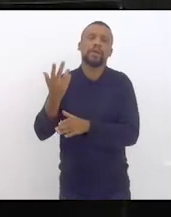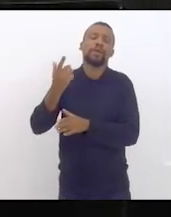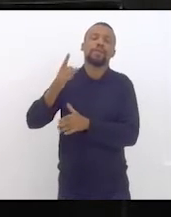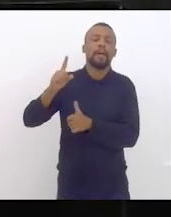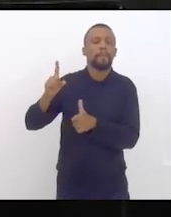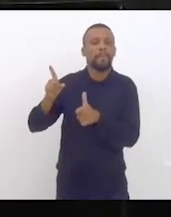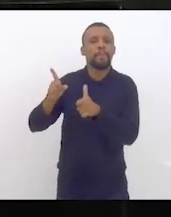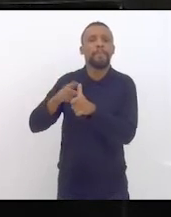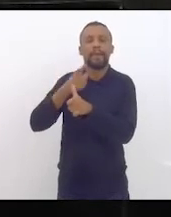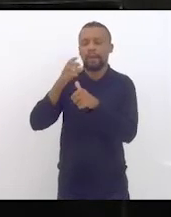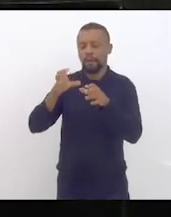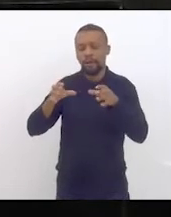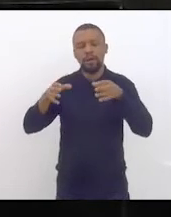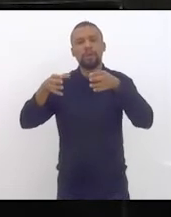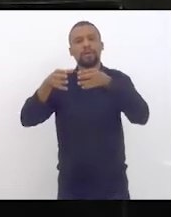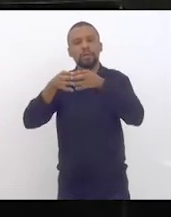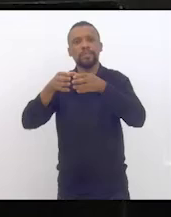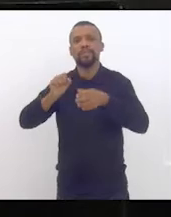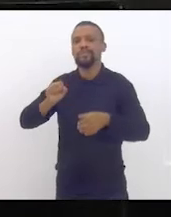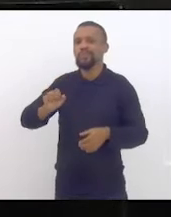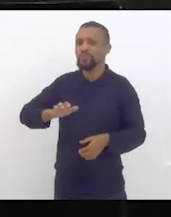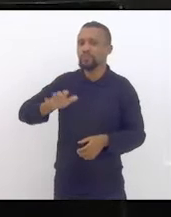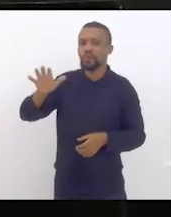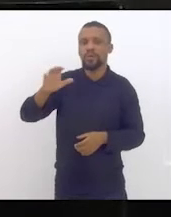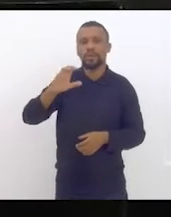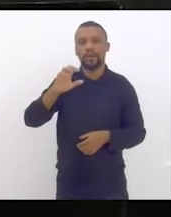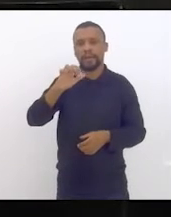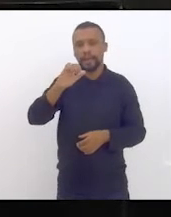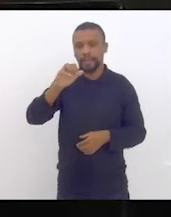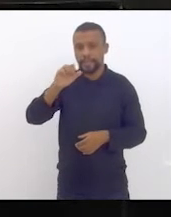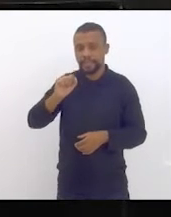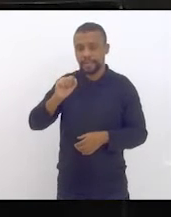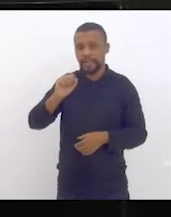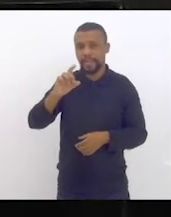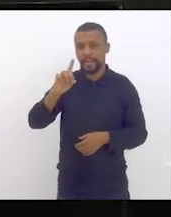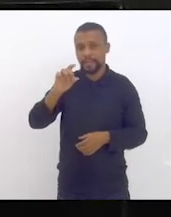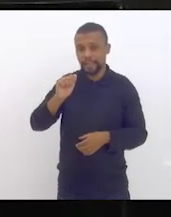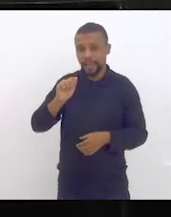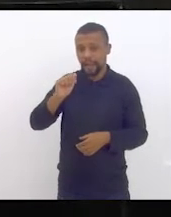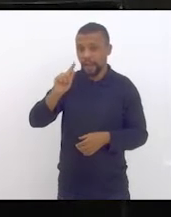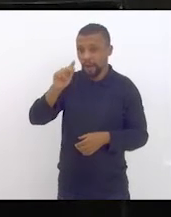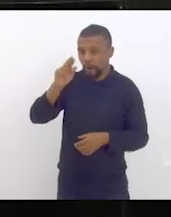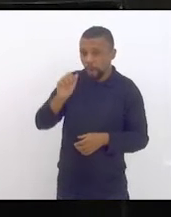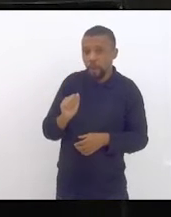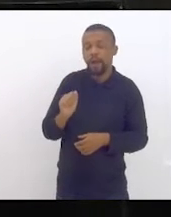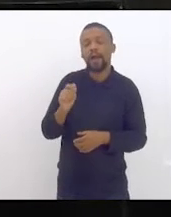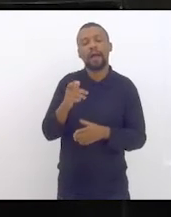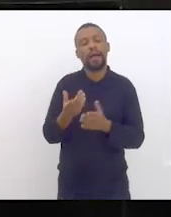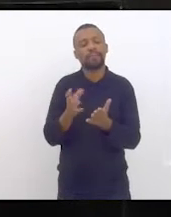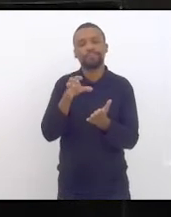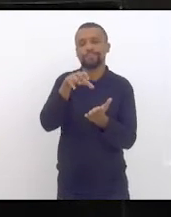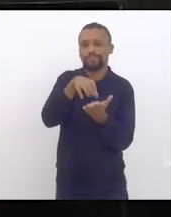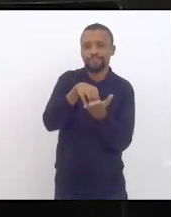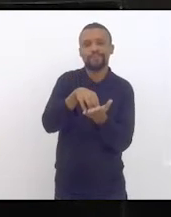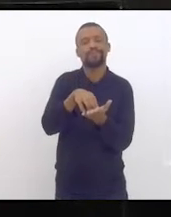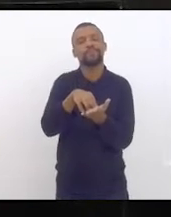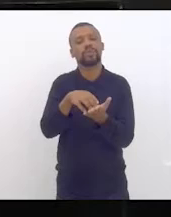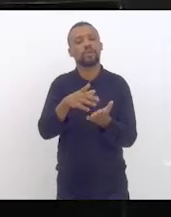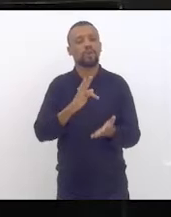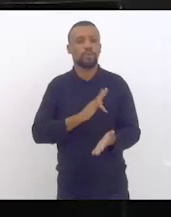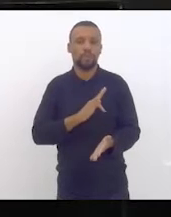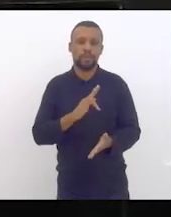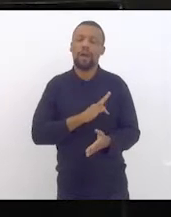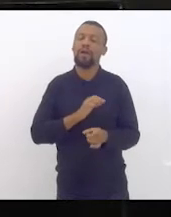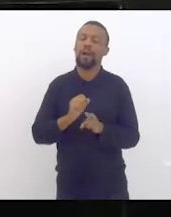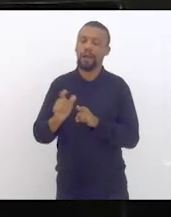da Primeira Companhia no Morro da Caixa D'água a implantação do posto policial na banqueta o aluguel